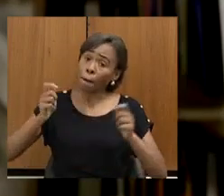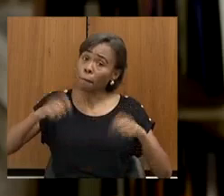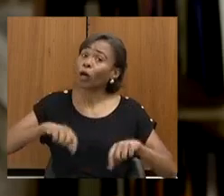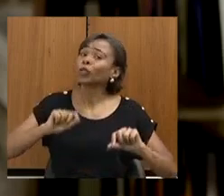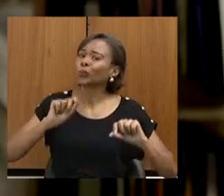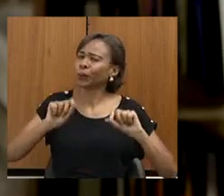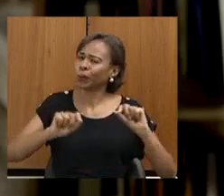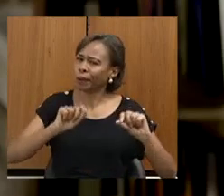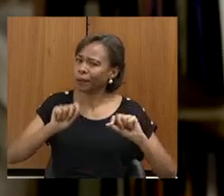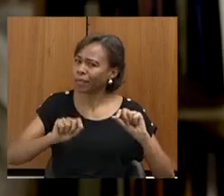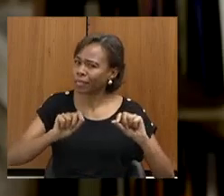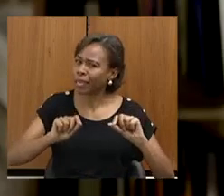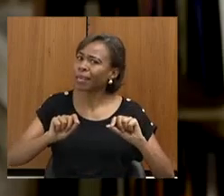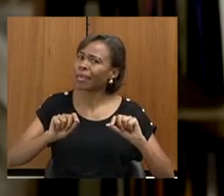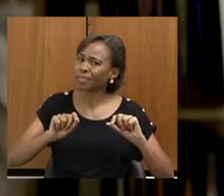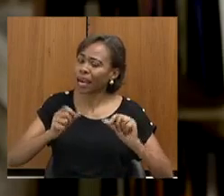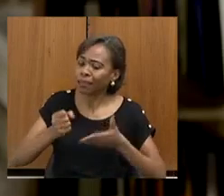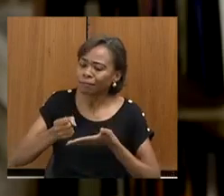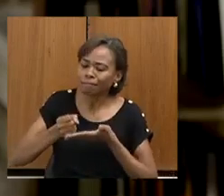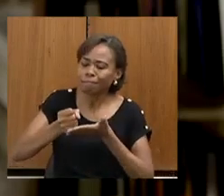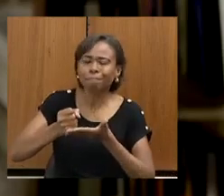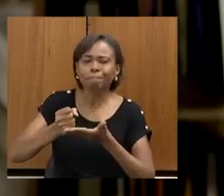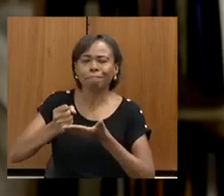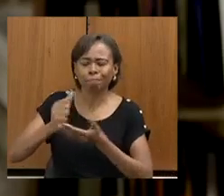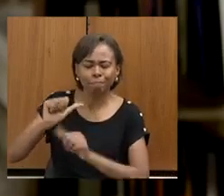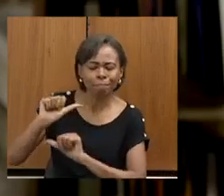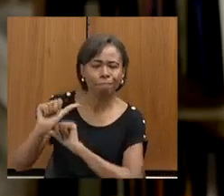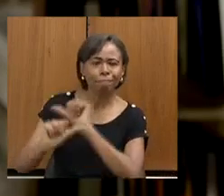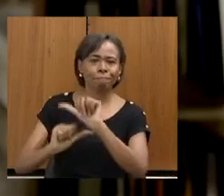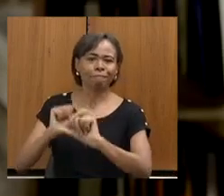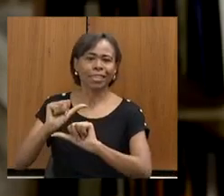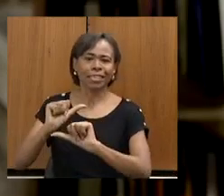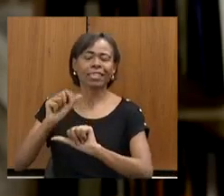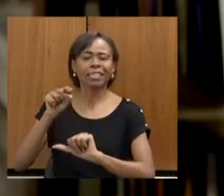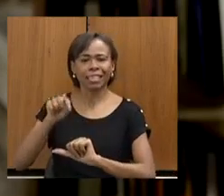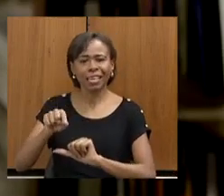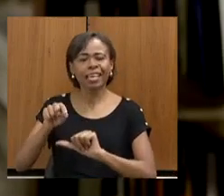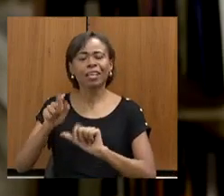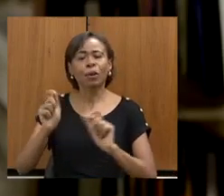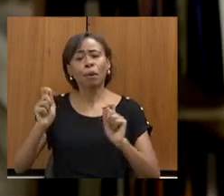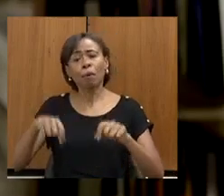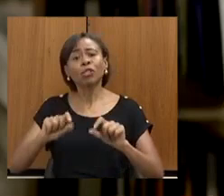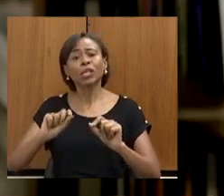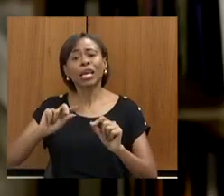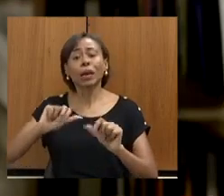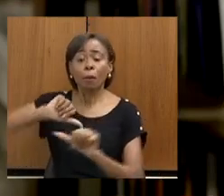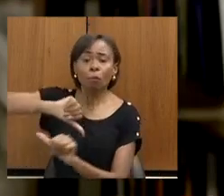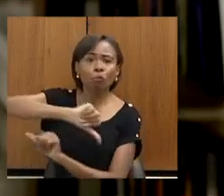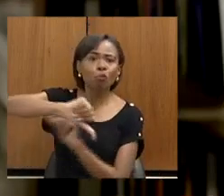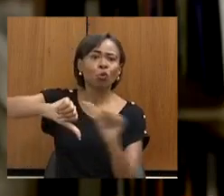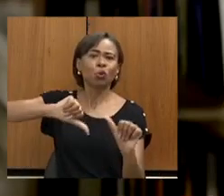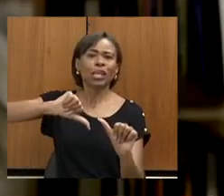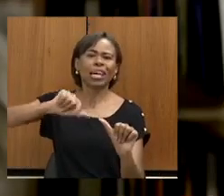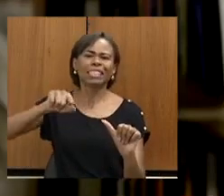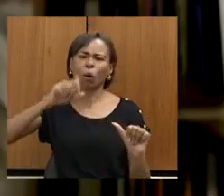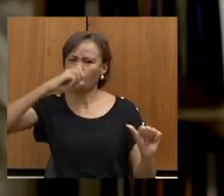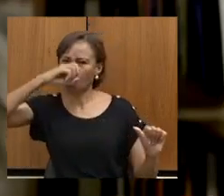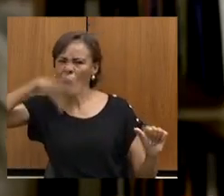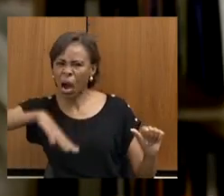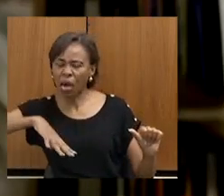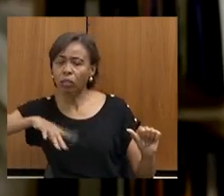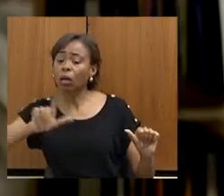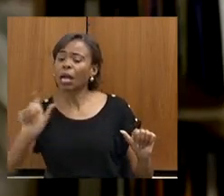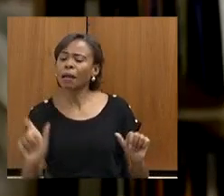frutos fecundos. Dar espaço à tradução do seu ato em